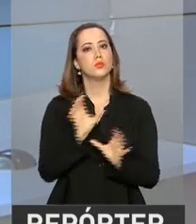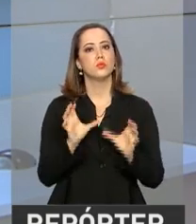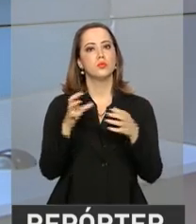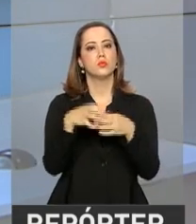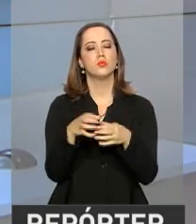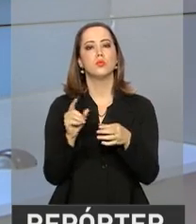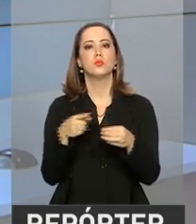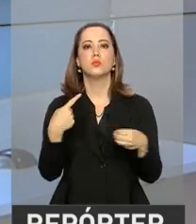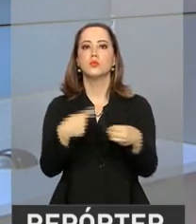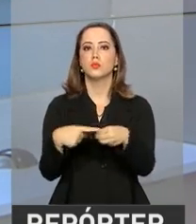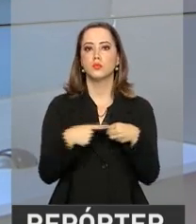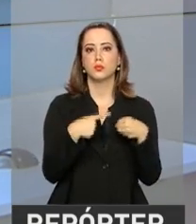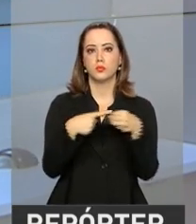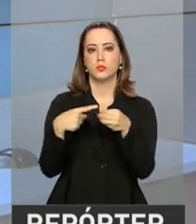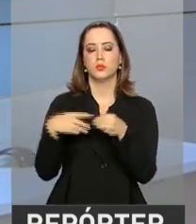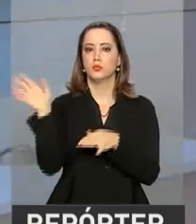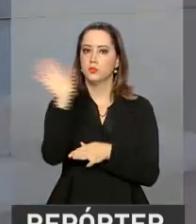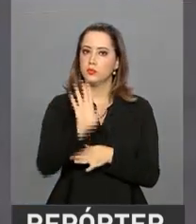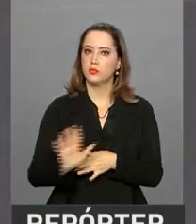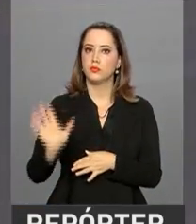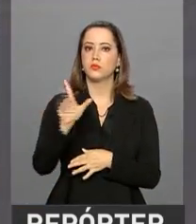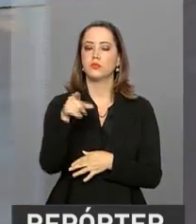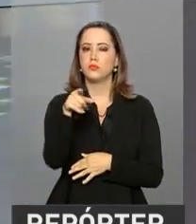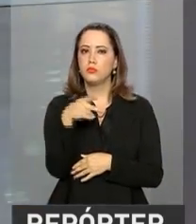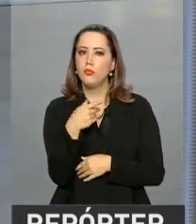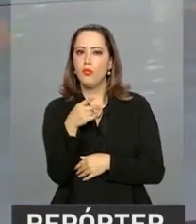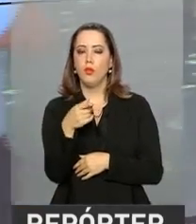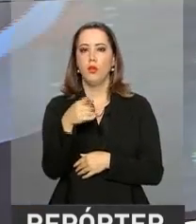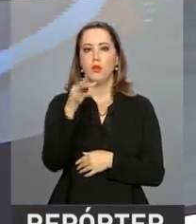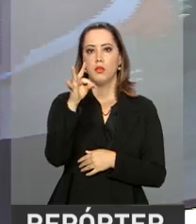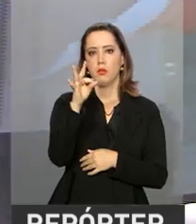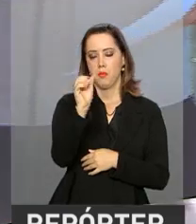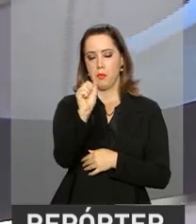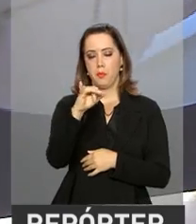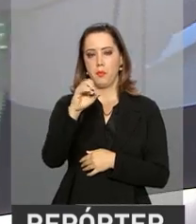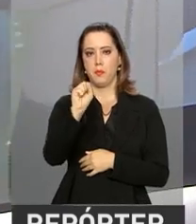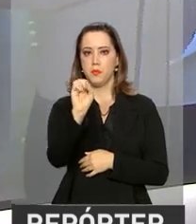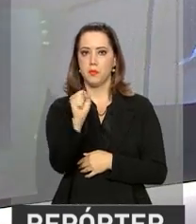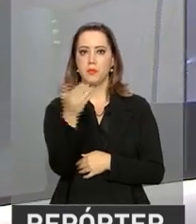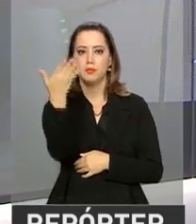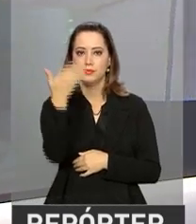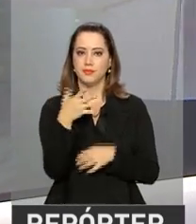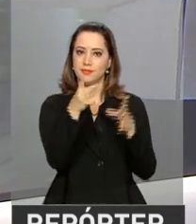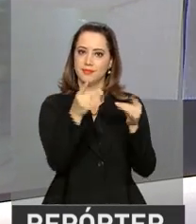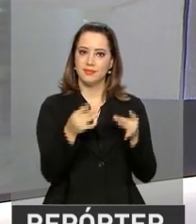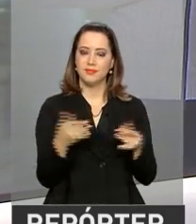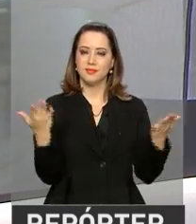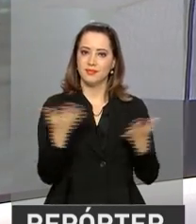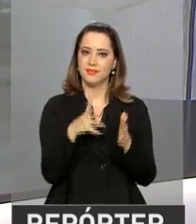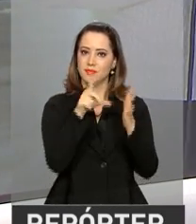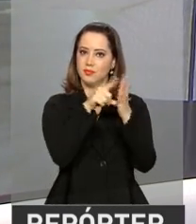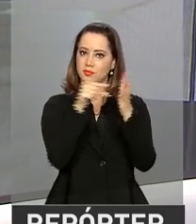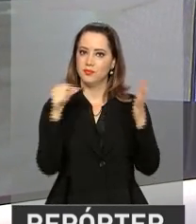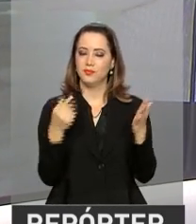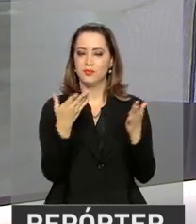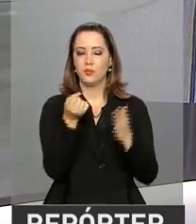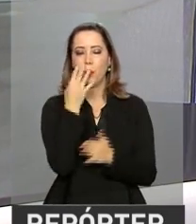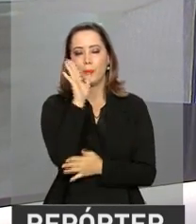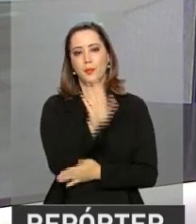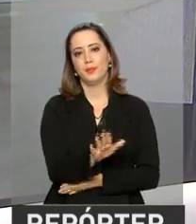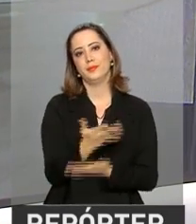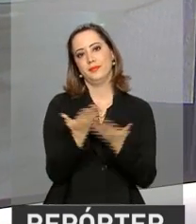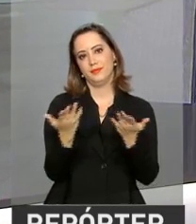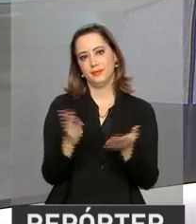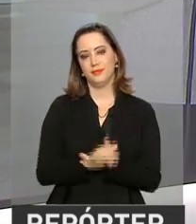municipalista nacional a repórter Taíssa Dias traz ao vivo as informações pra gente direto do Palácio do Planalto Oi Taíssa boa